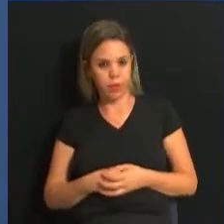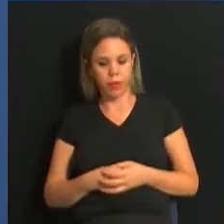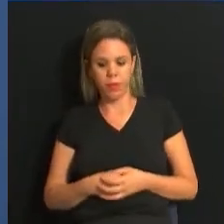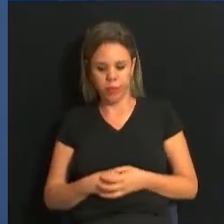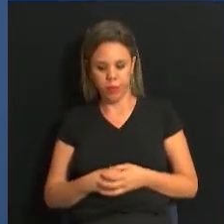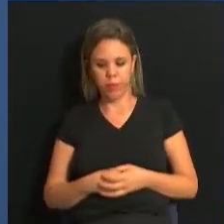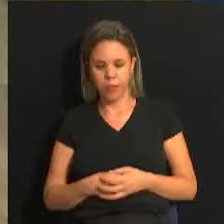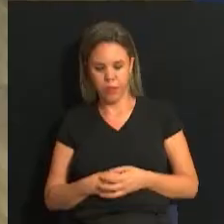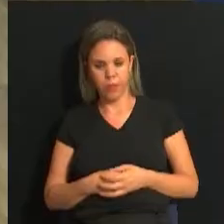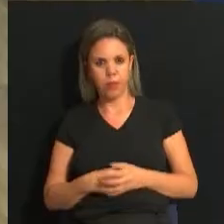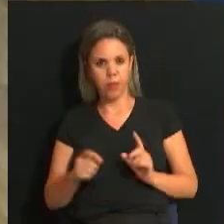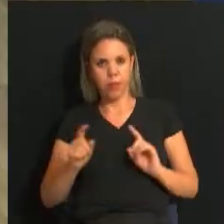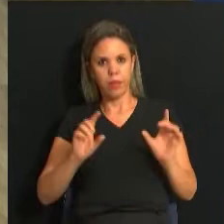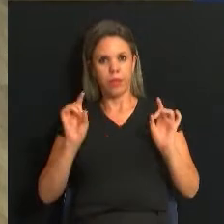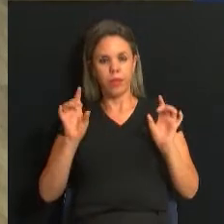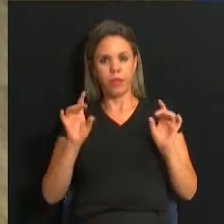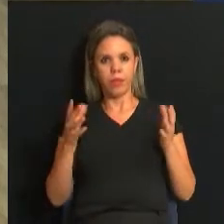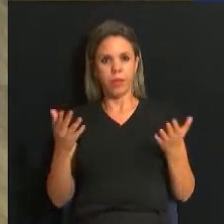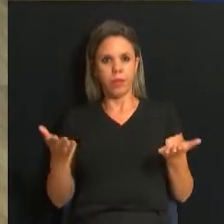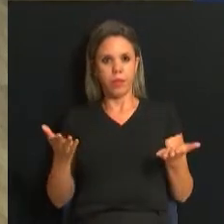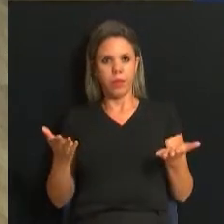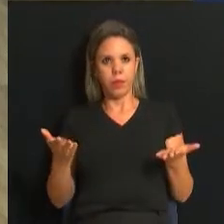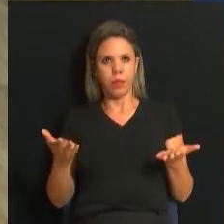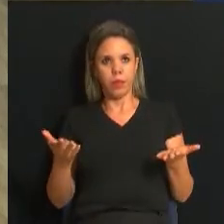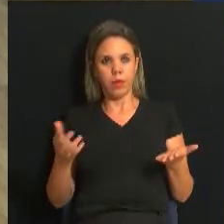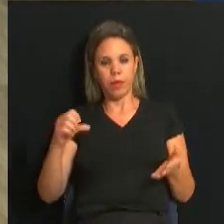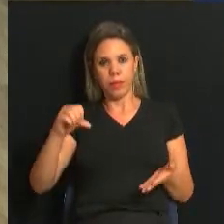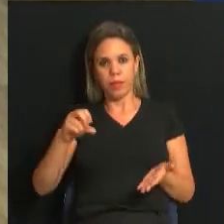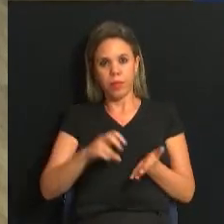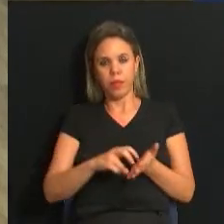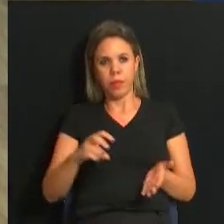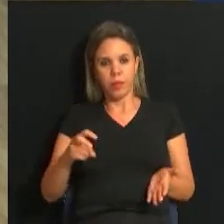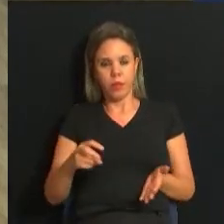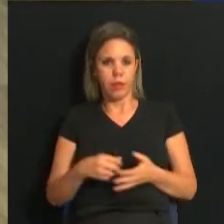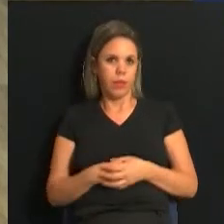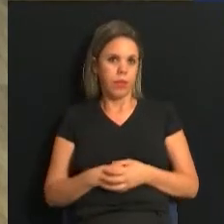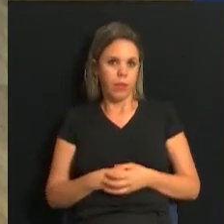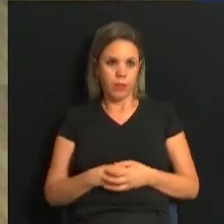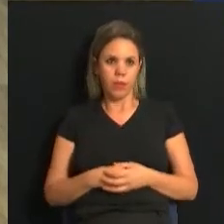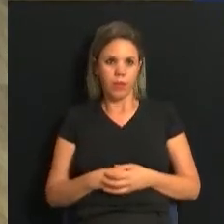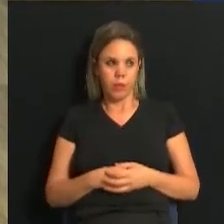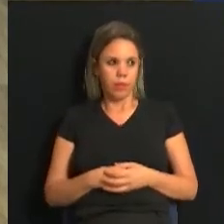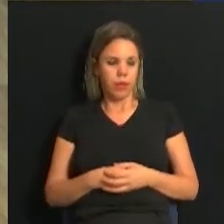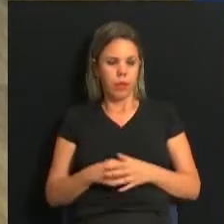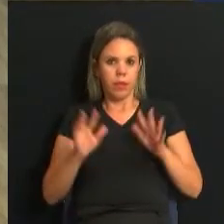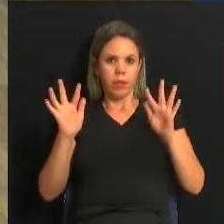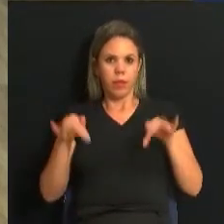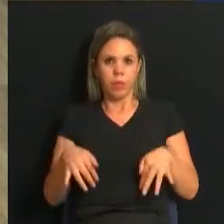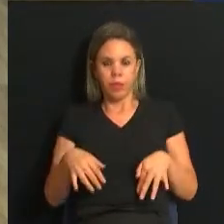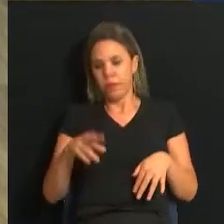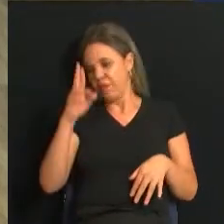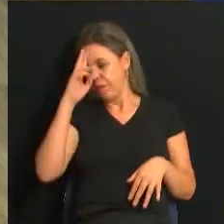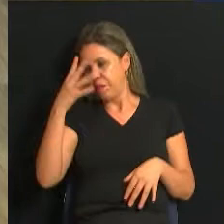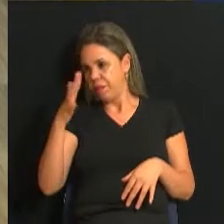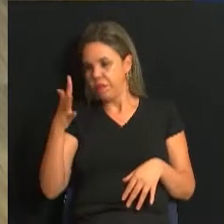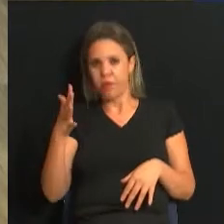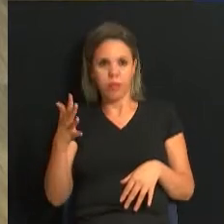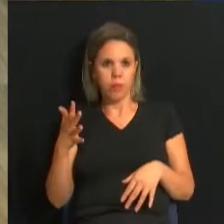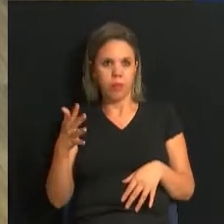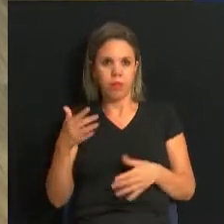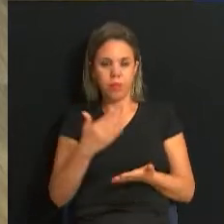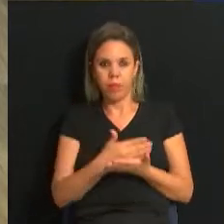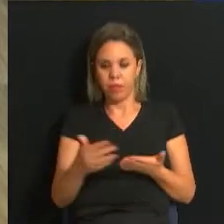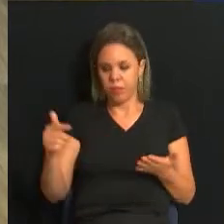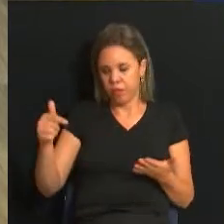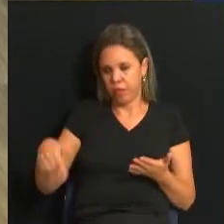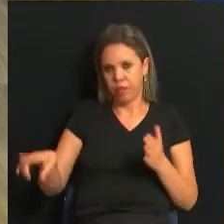Então, reunião extraordinária a partir das 9 horas da manhã e aí, acabando por volta do meio-dia, ao meio-dia e meia, a gente